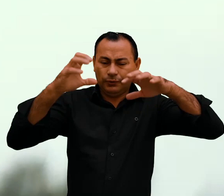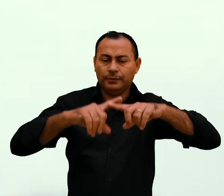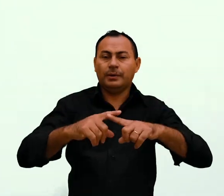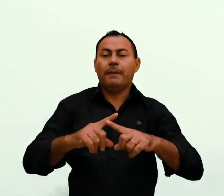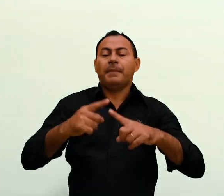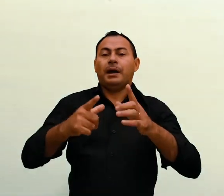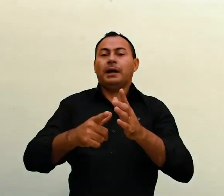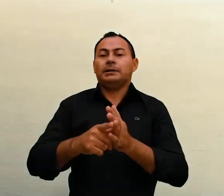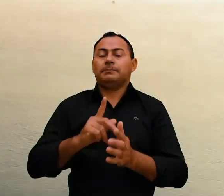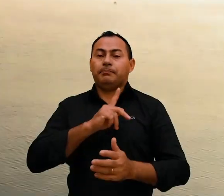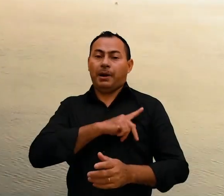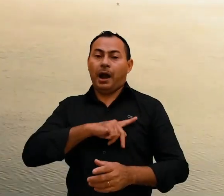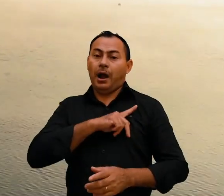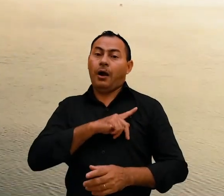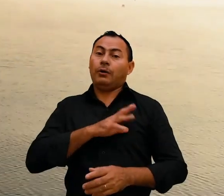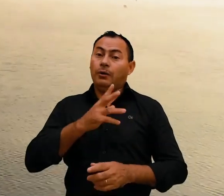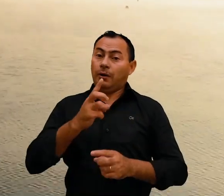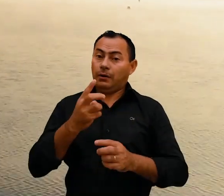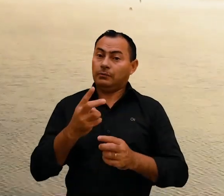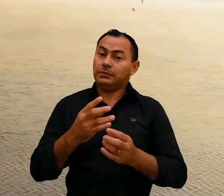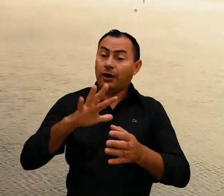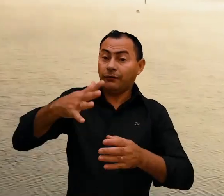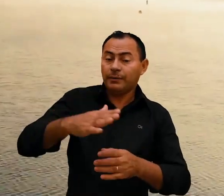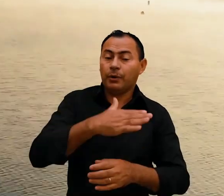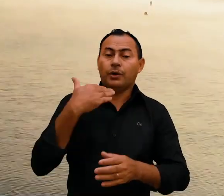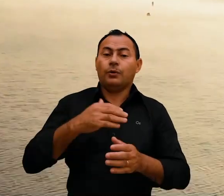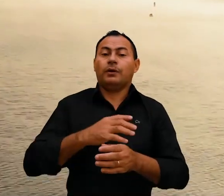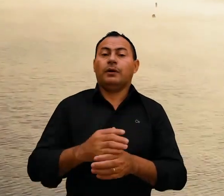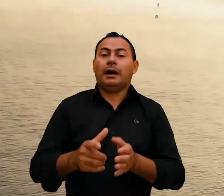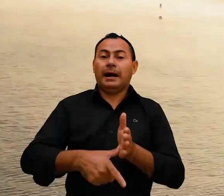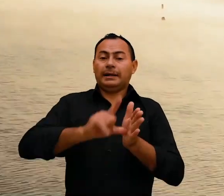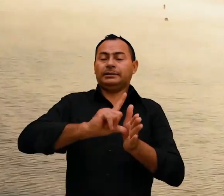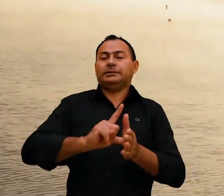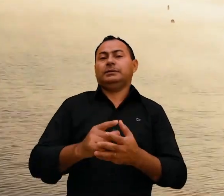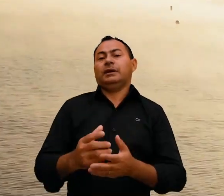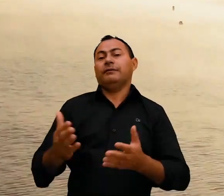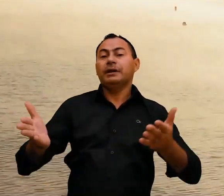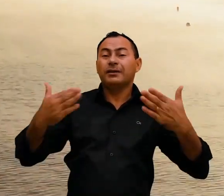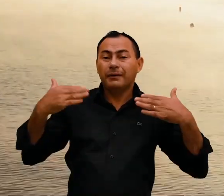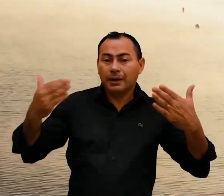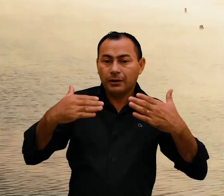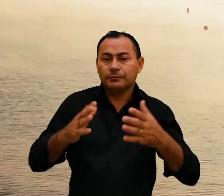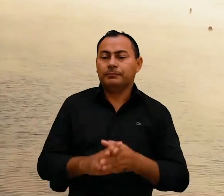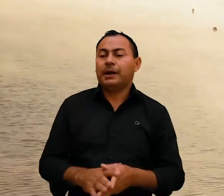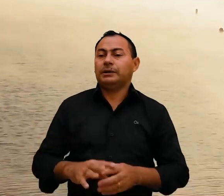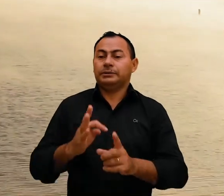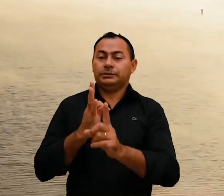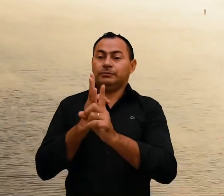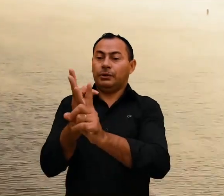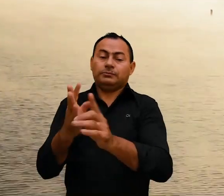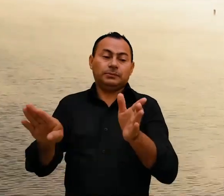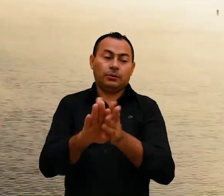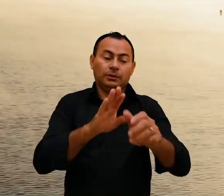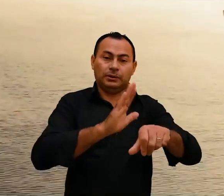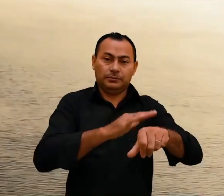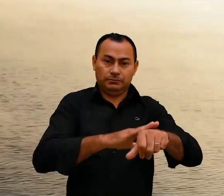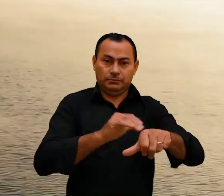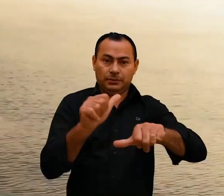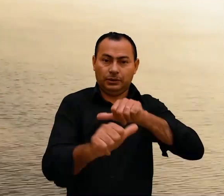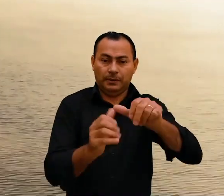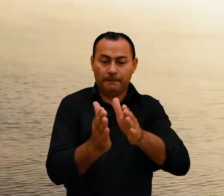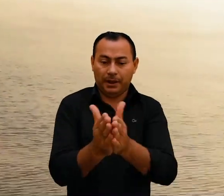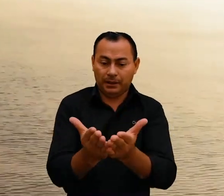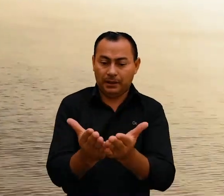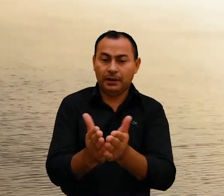possível que Paulo tenha sido executado no verão muito antes do que esperava o último Aqui não chegou lá tempo